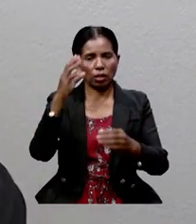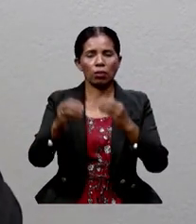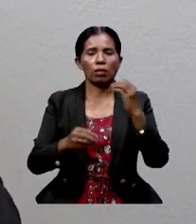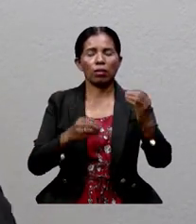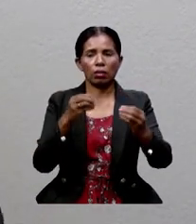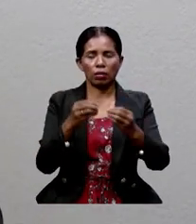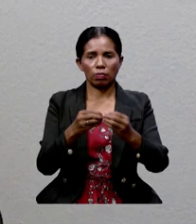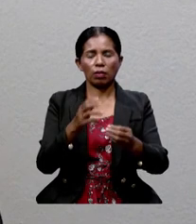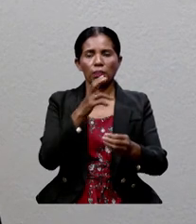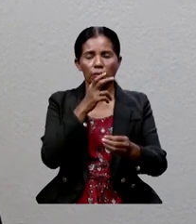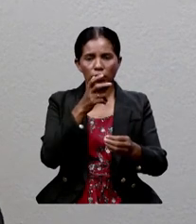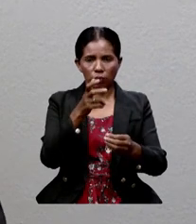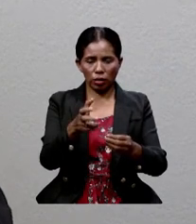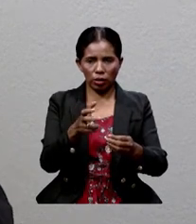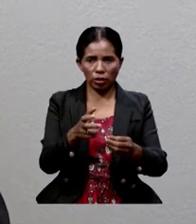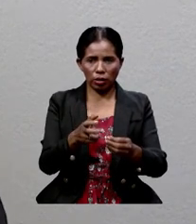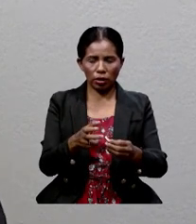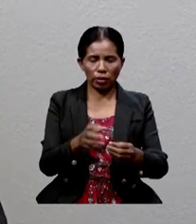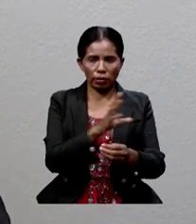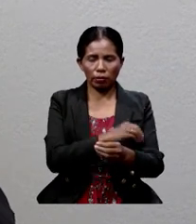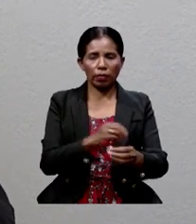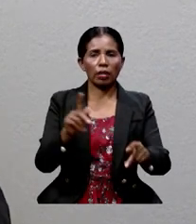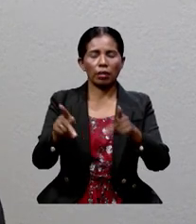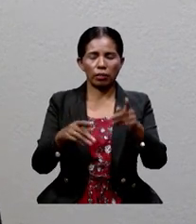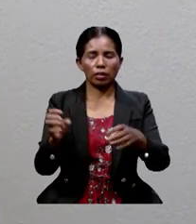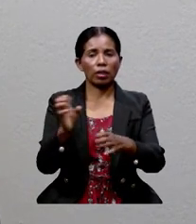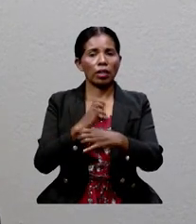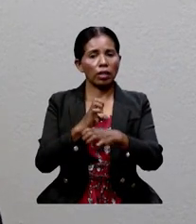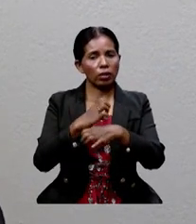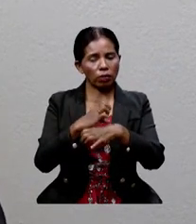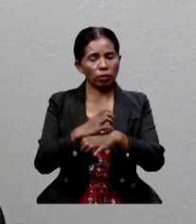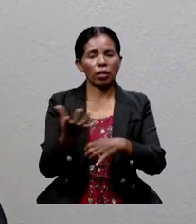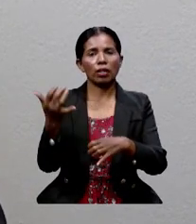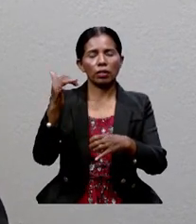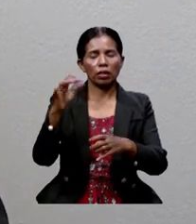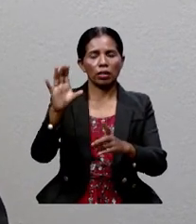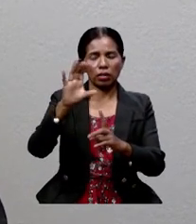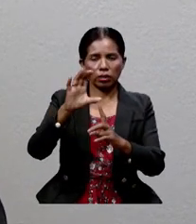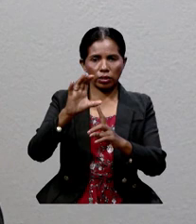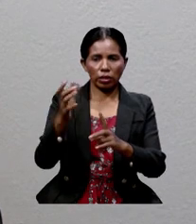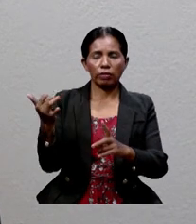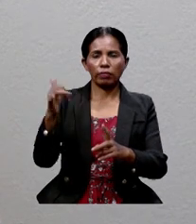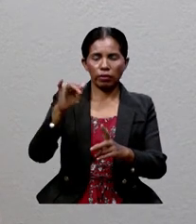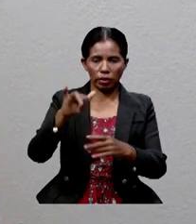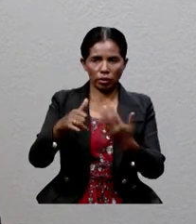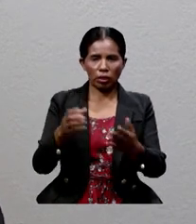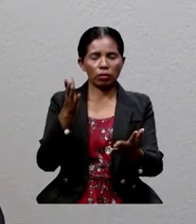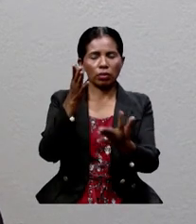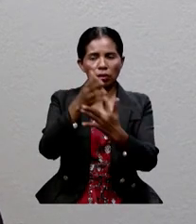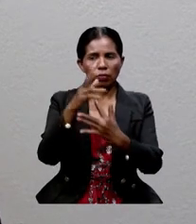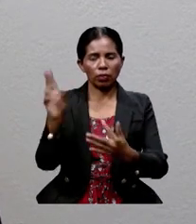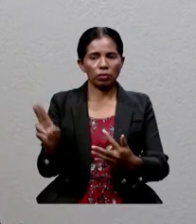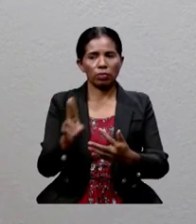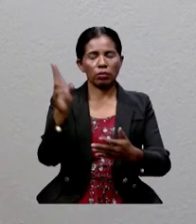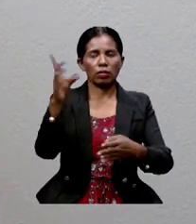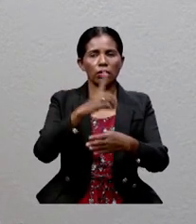a português. De liu editor sira, chefe de redação sira, atubele tama e a universidade e a